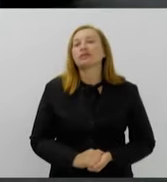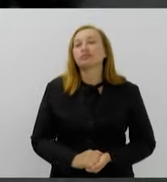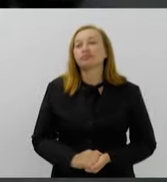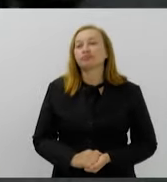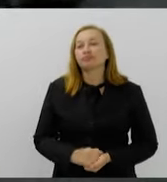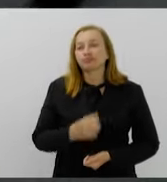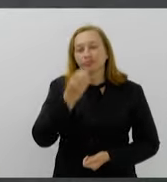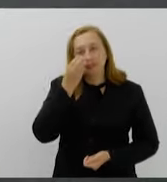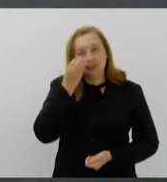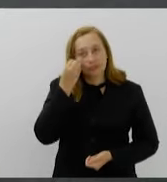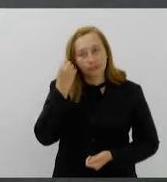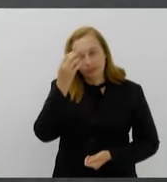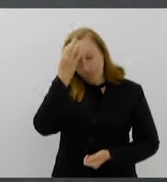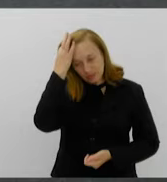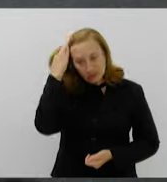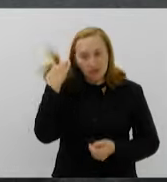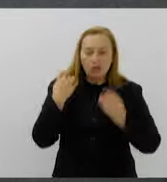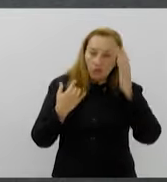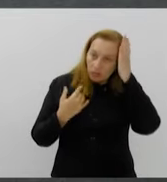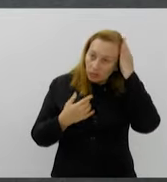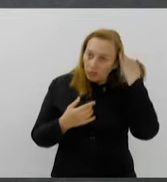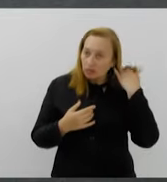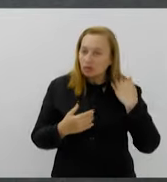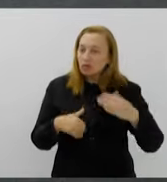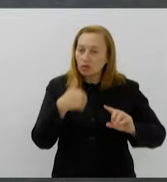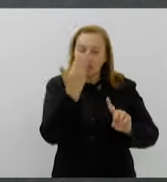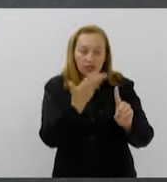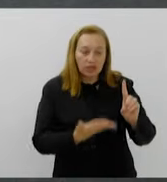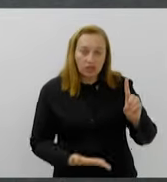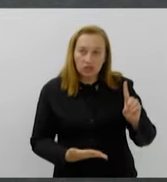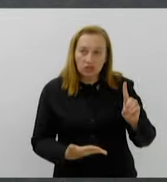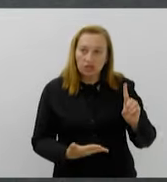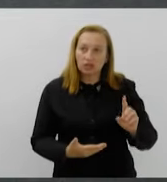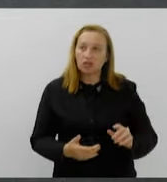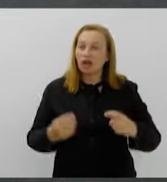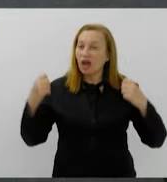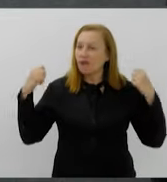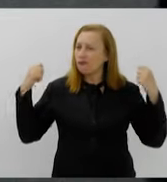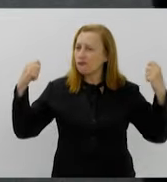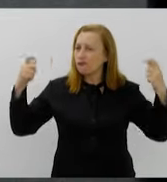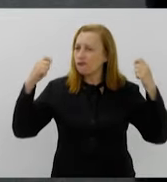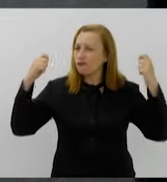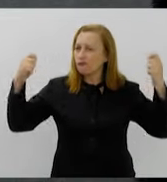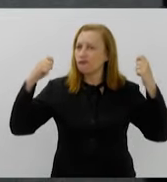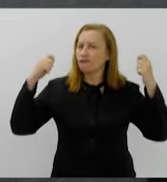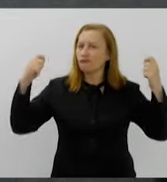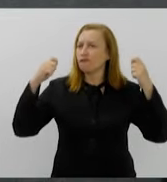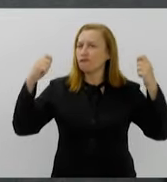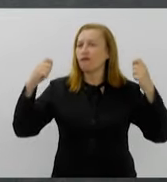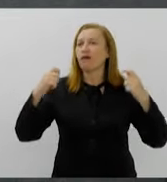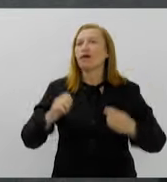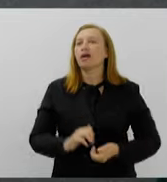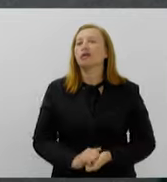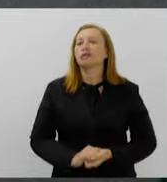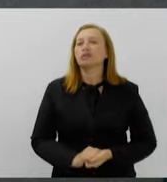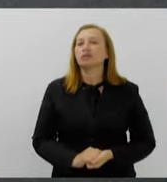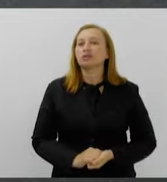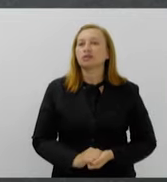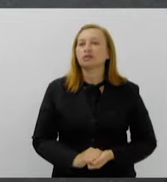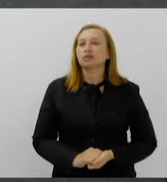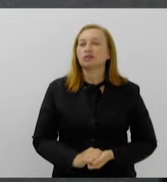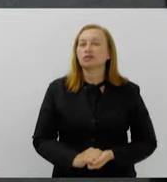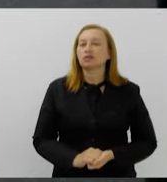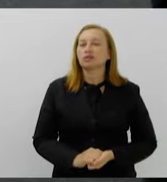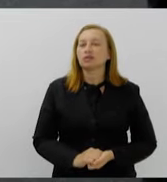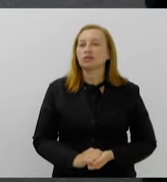deputados nós homenageamos aquelas torcidas que aboliram os hinos